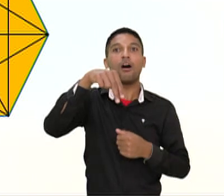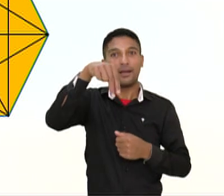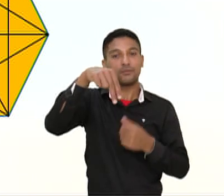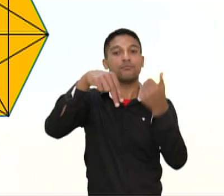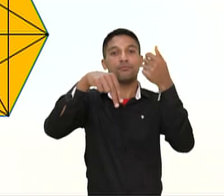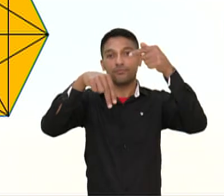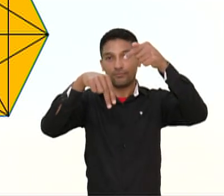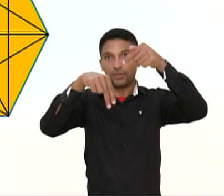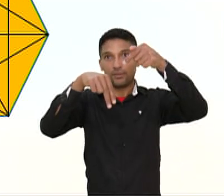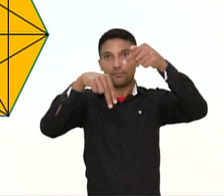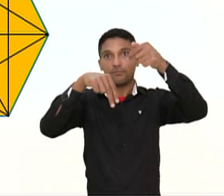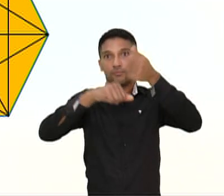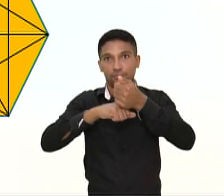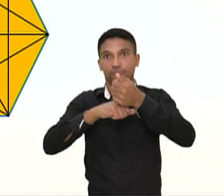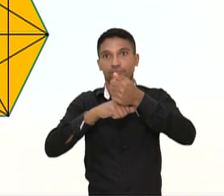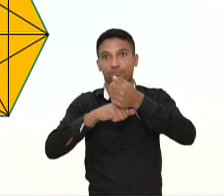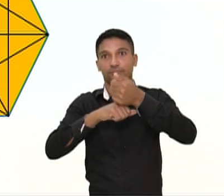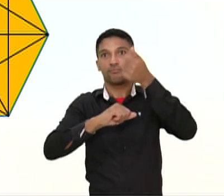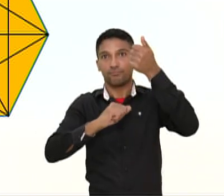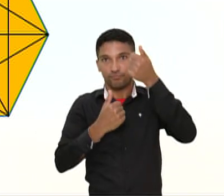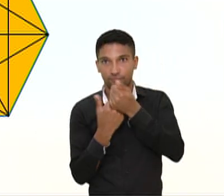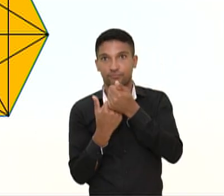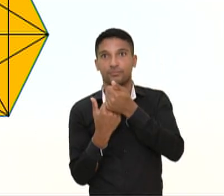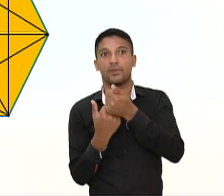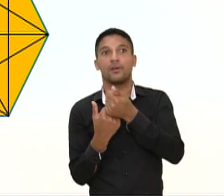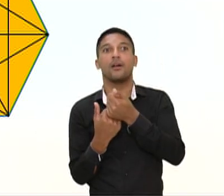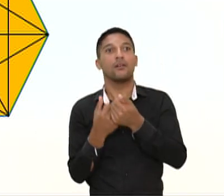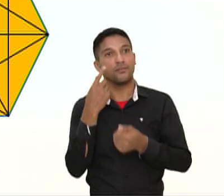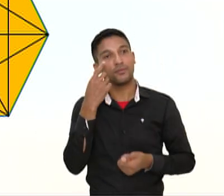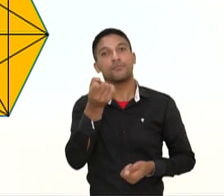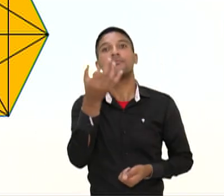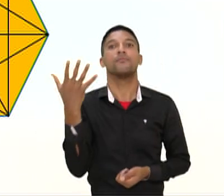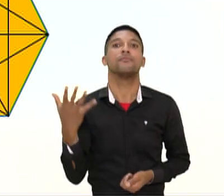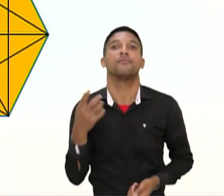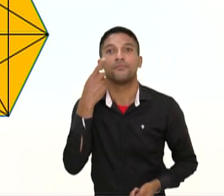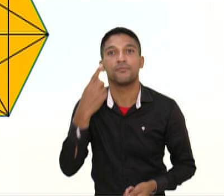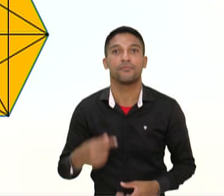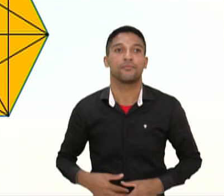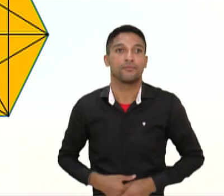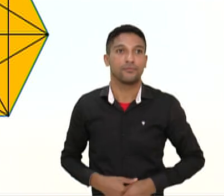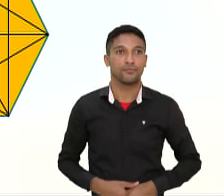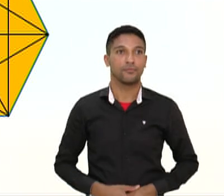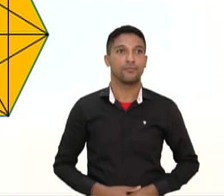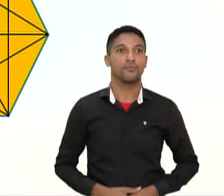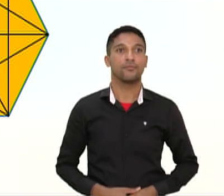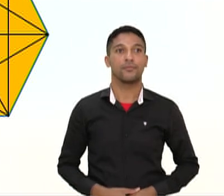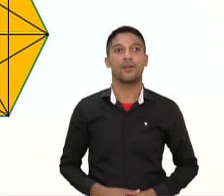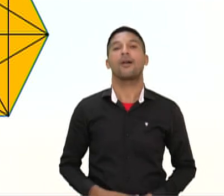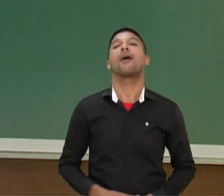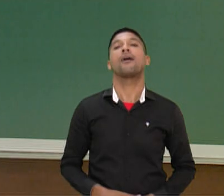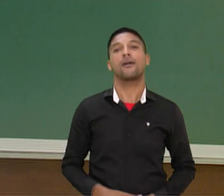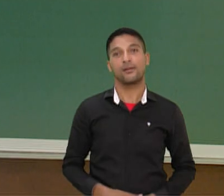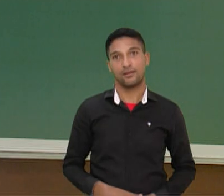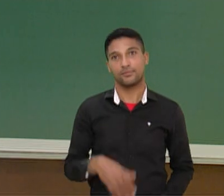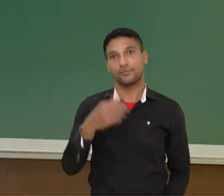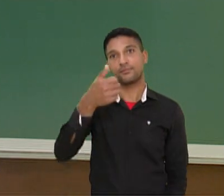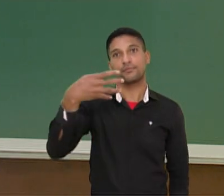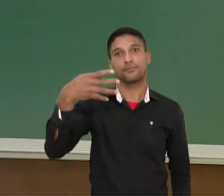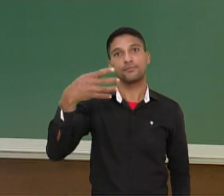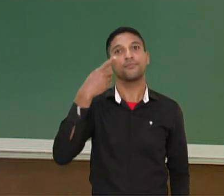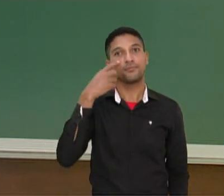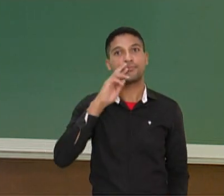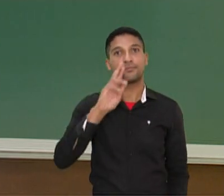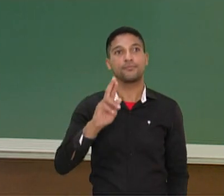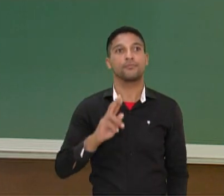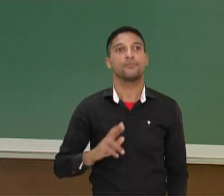4 dividido por 2, 2. 2 vezes 7, 14 lá na ponta. Ou, se preferir